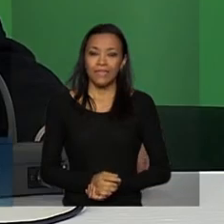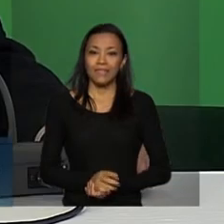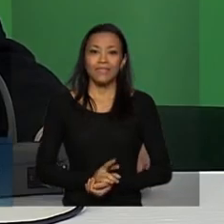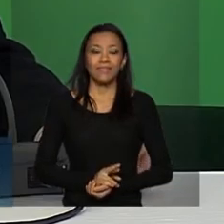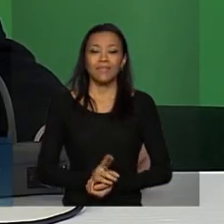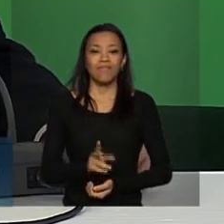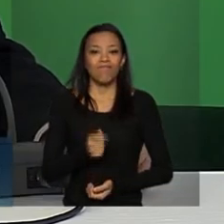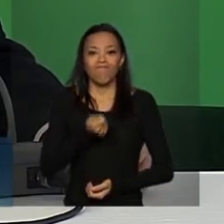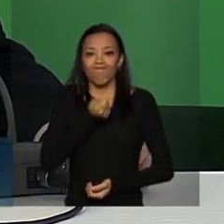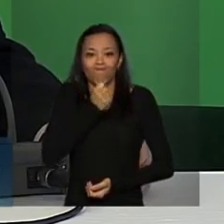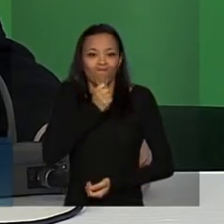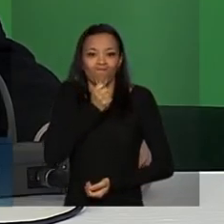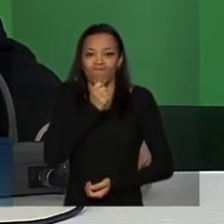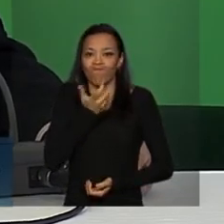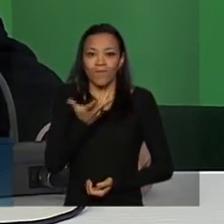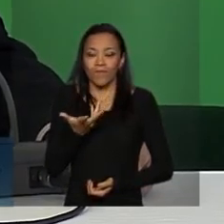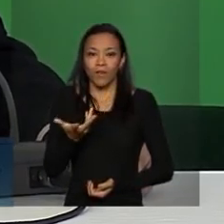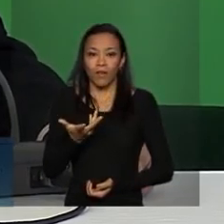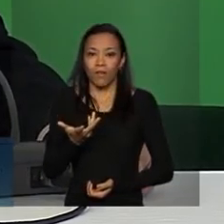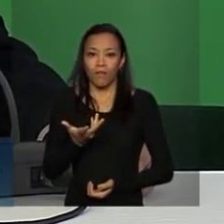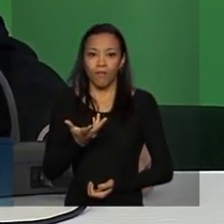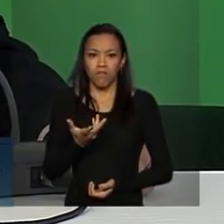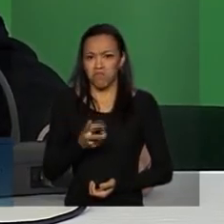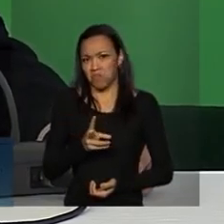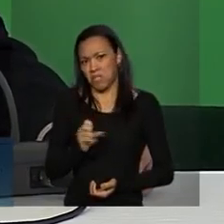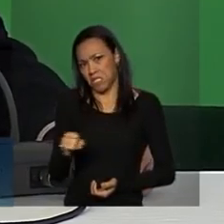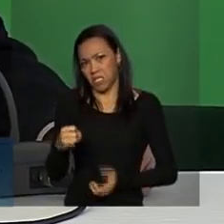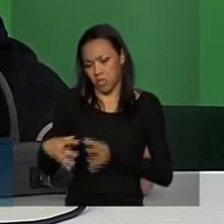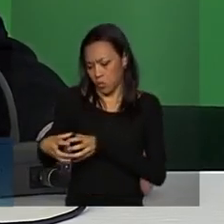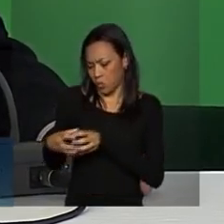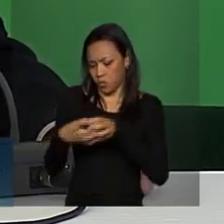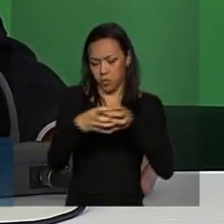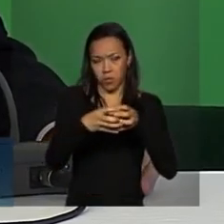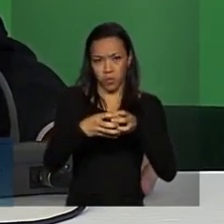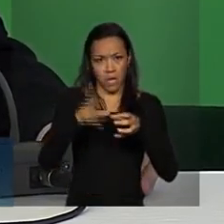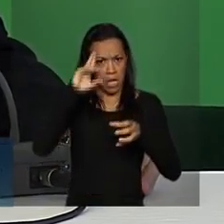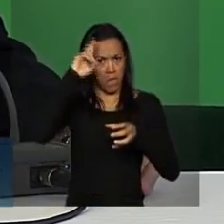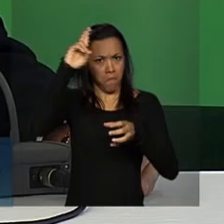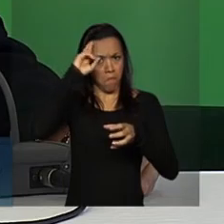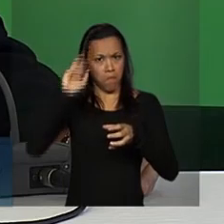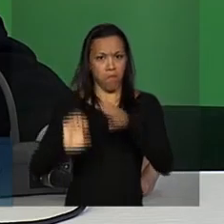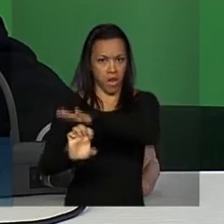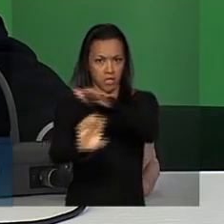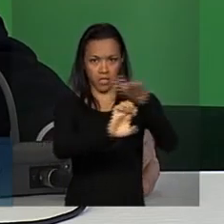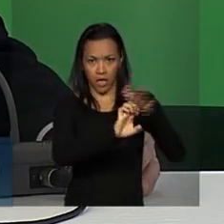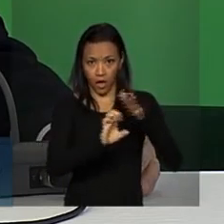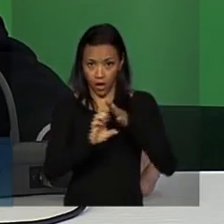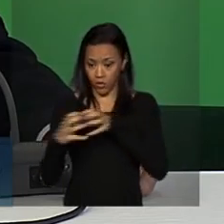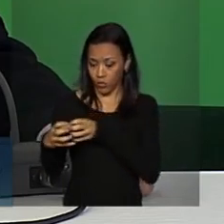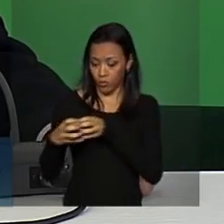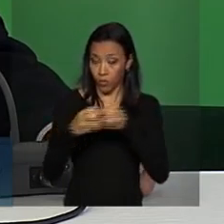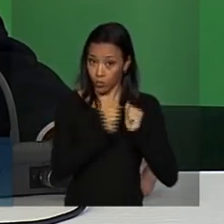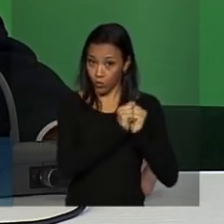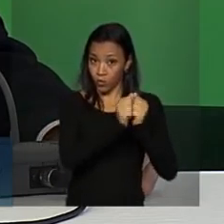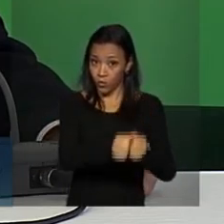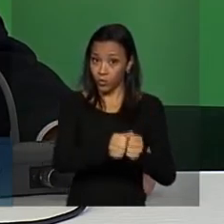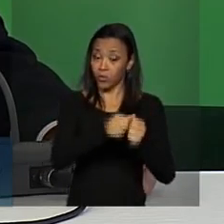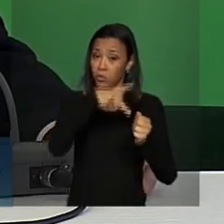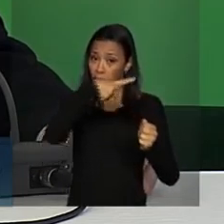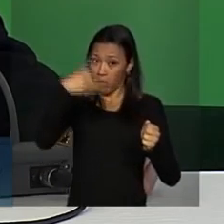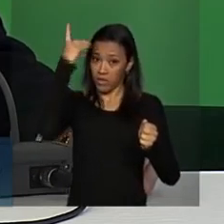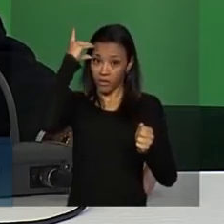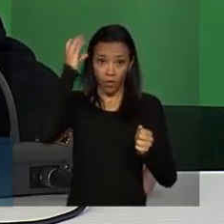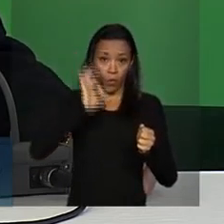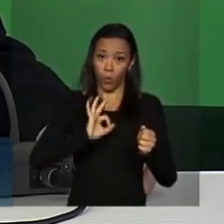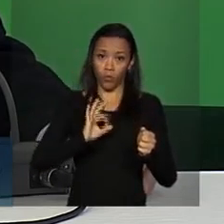não me consta que haverá uma comitiva de empresários que viajará com a presidenta, mas haverá empresários lá, há